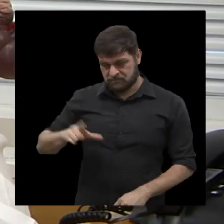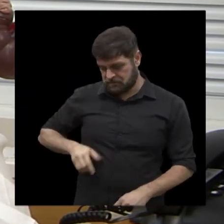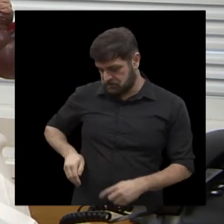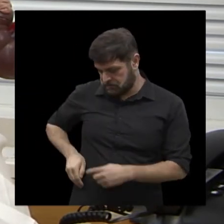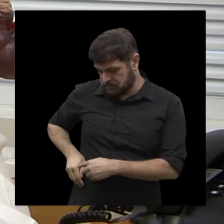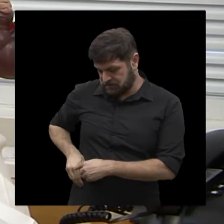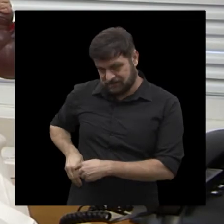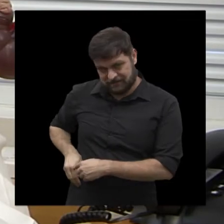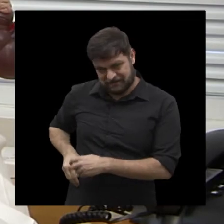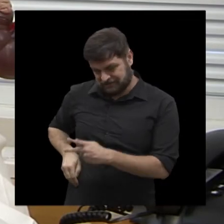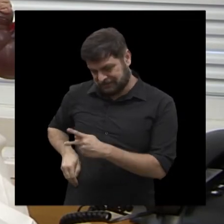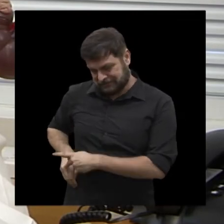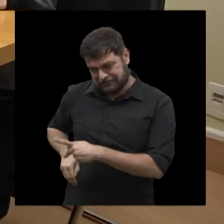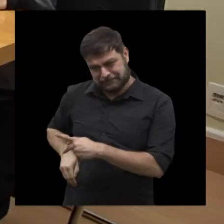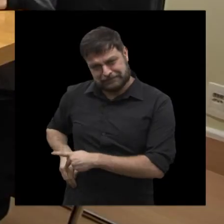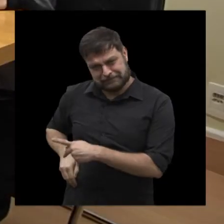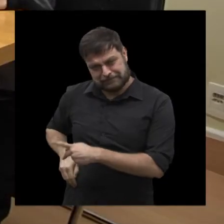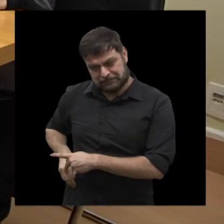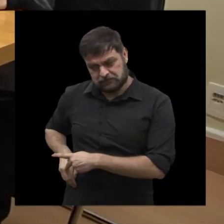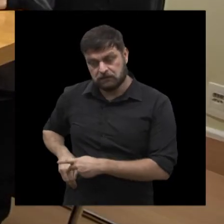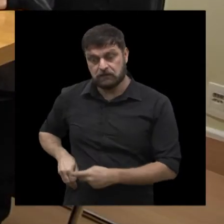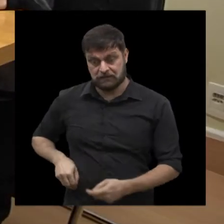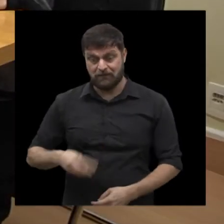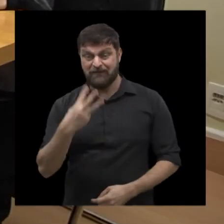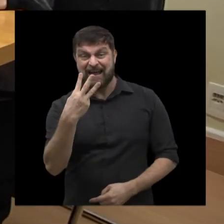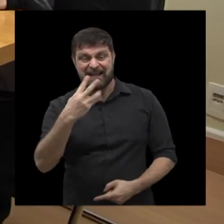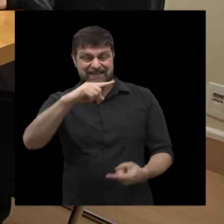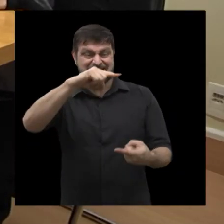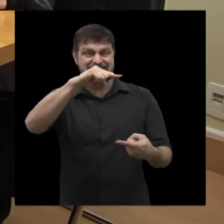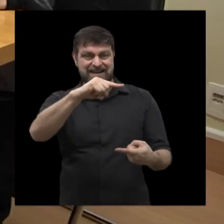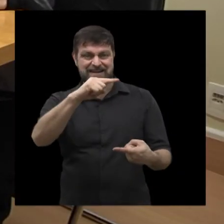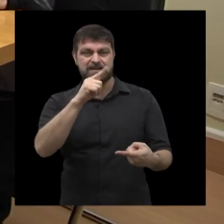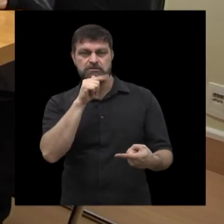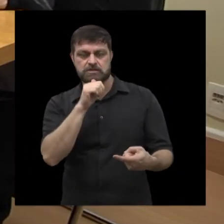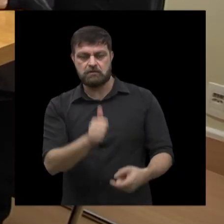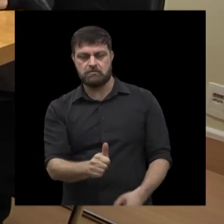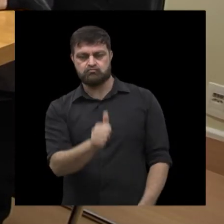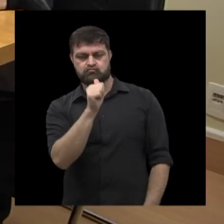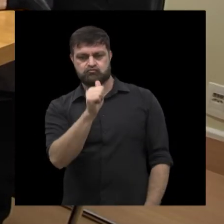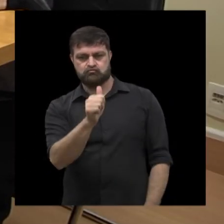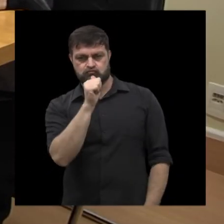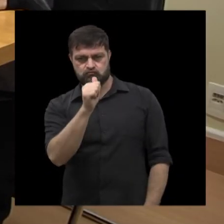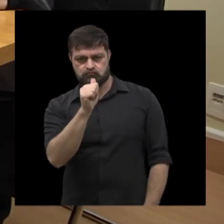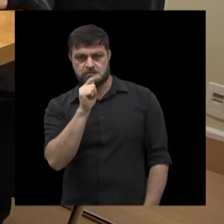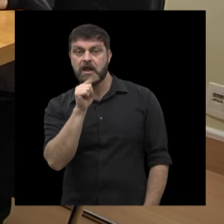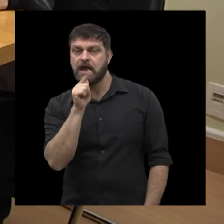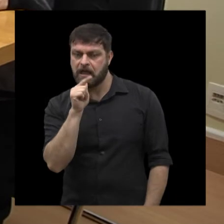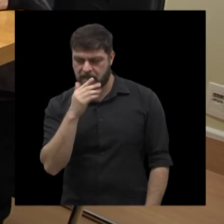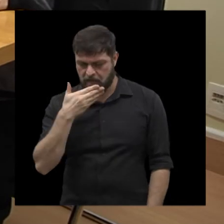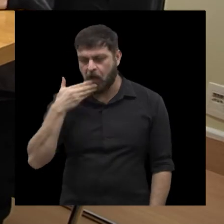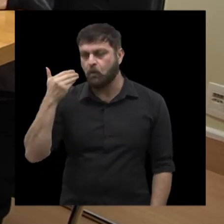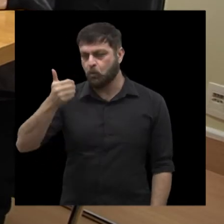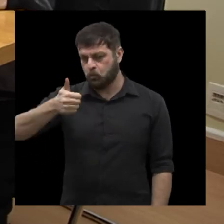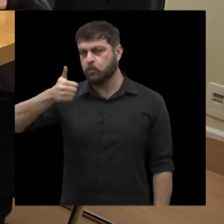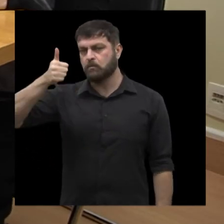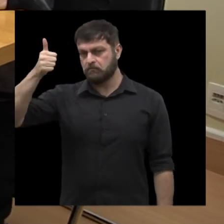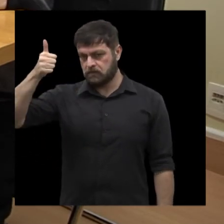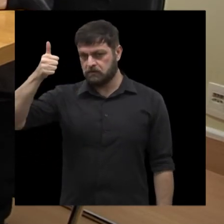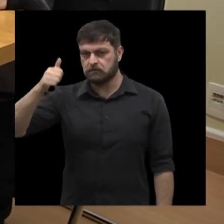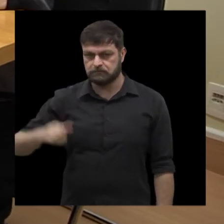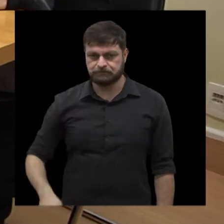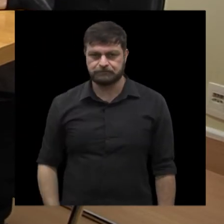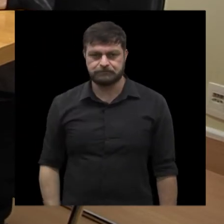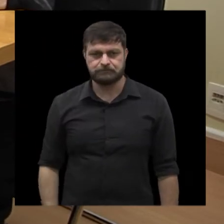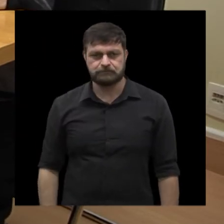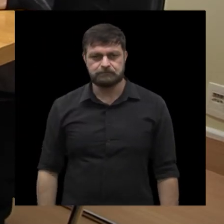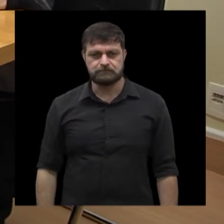se beneficiam se tomar 3 litros ou mais de líquido por dia. Tem que ser água? Água, de preferência. De